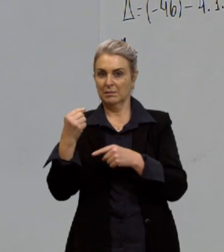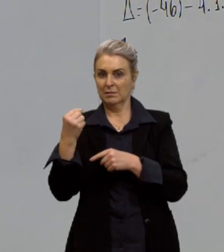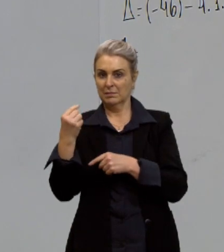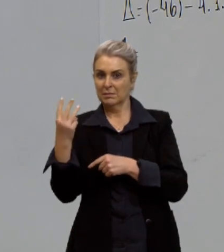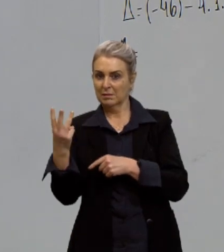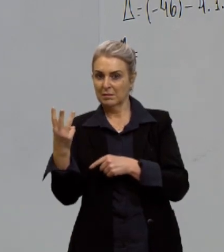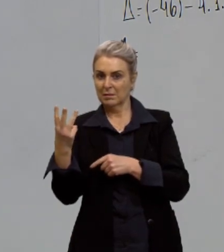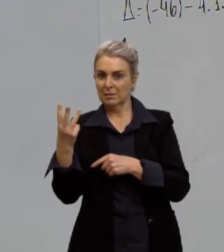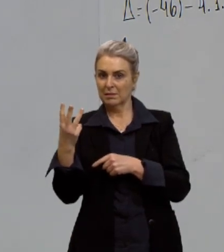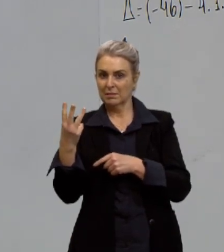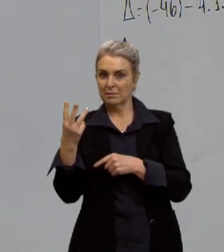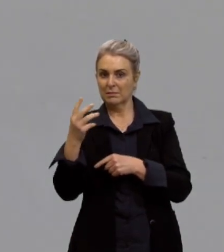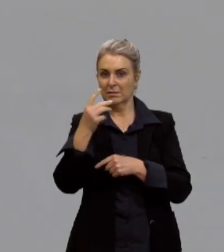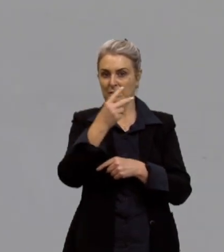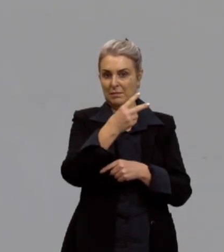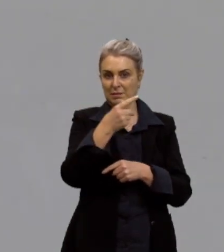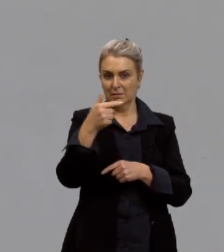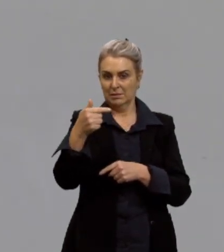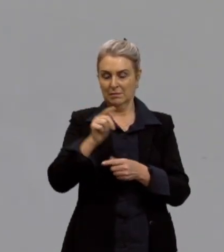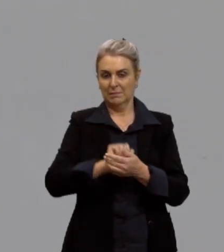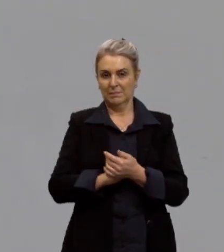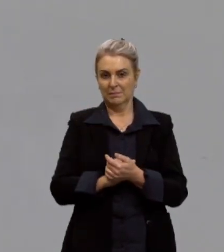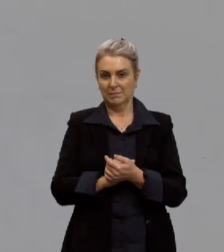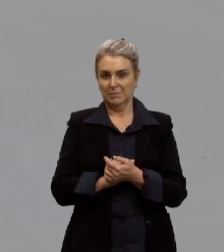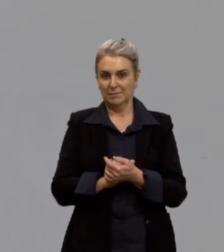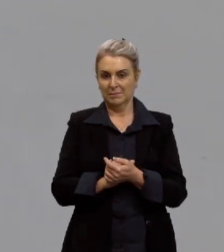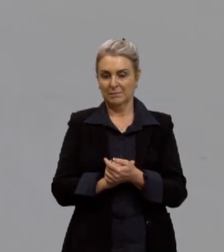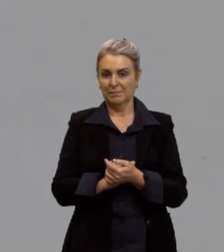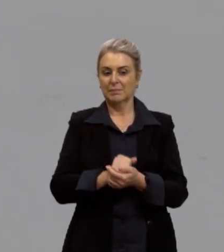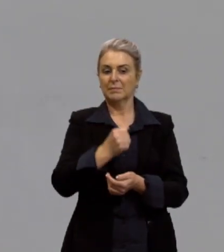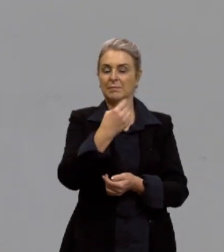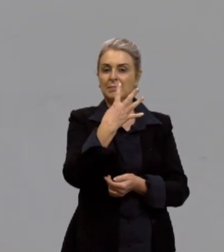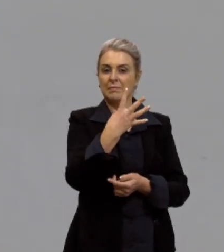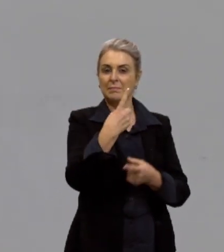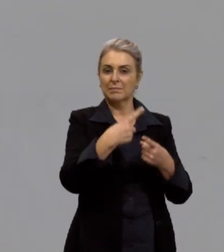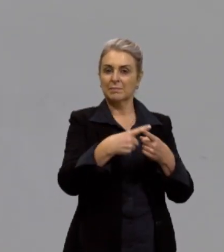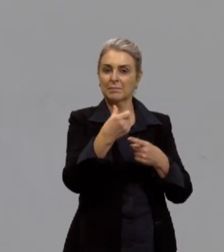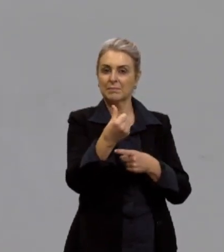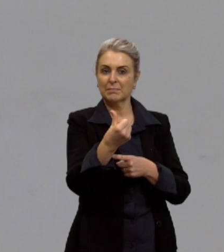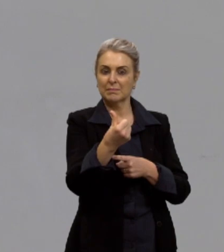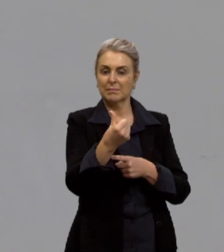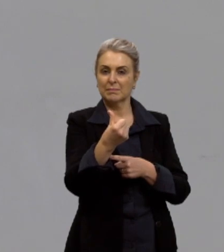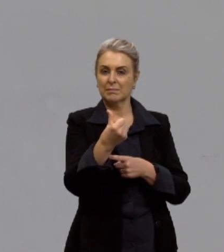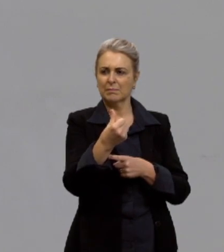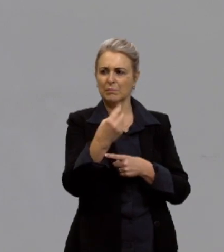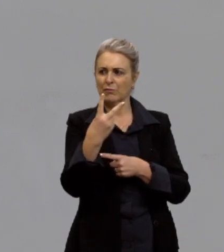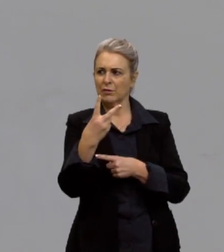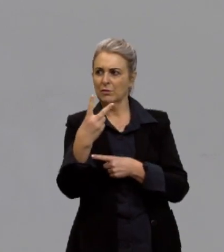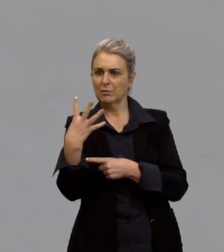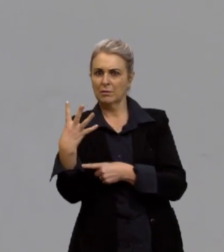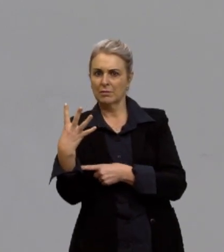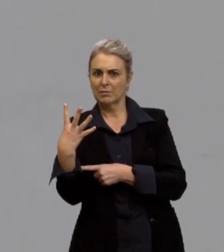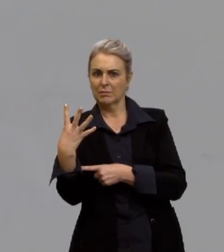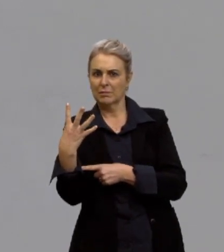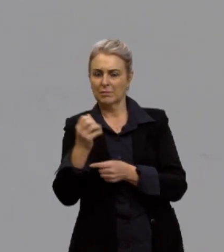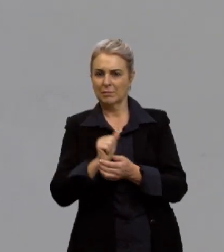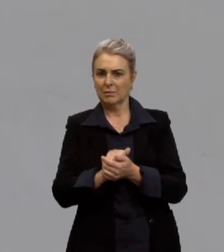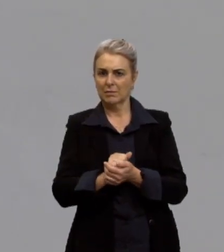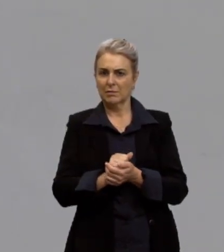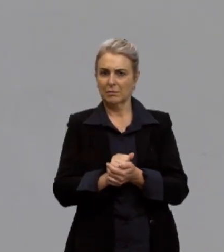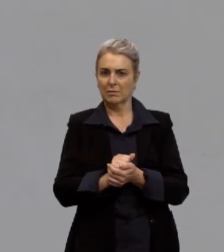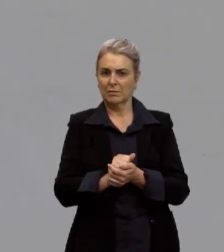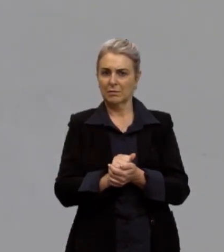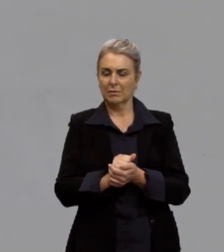27. Próximo algarismo. 4 vezes 6, 24. Vão